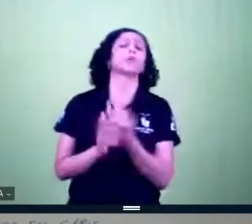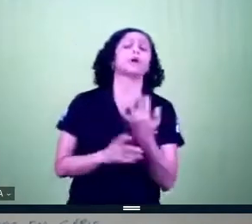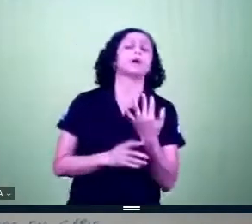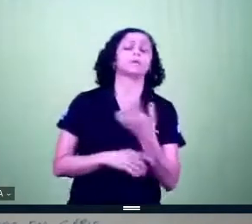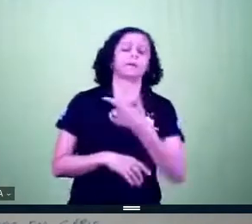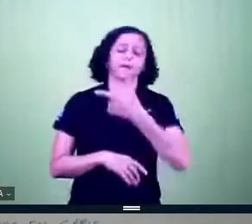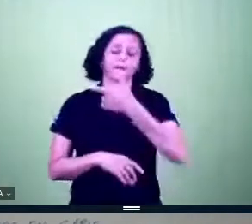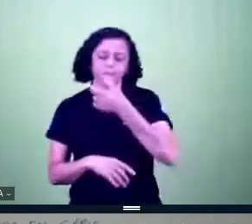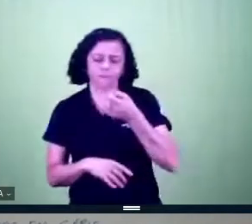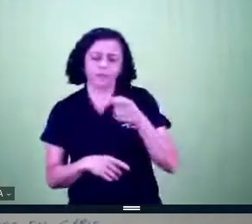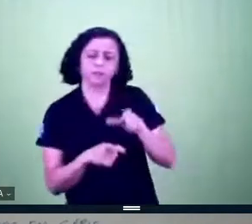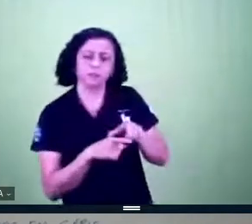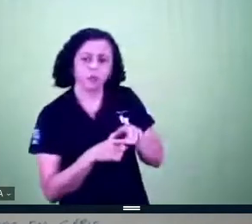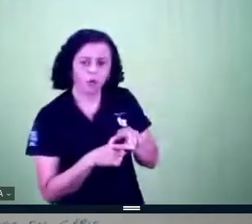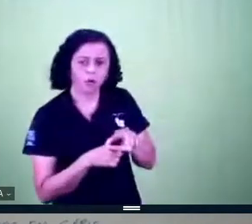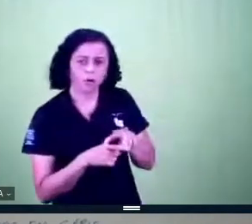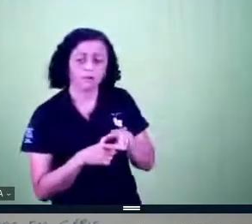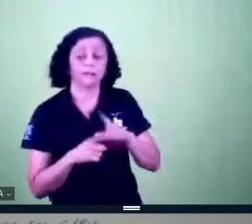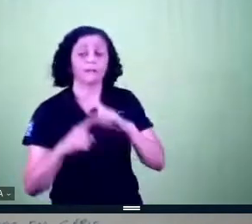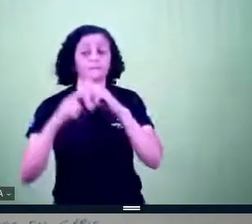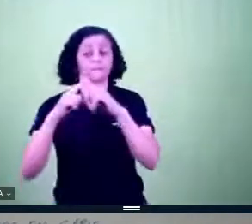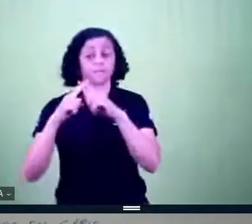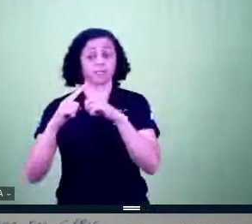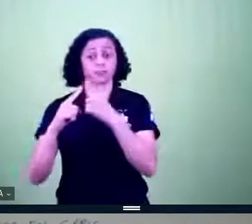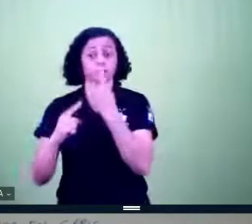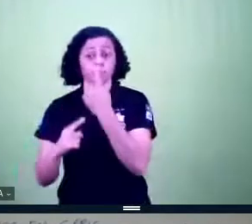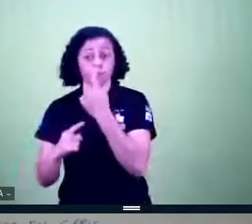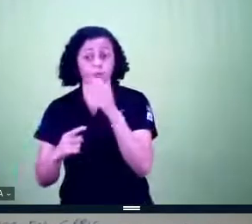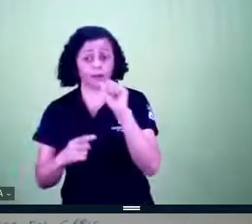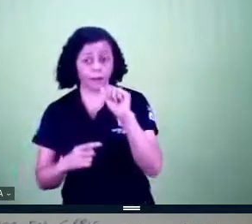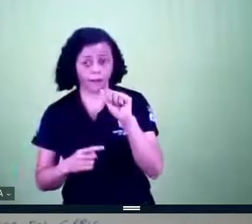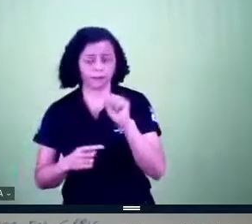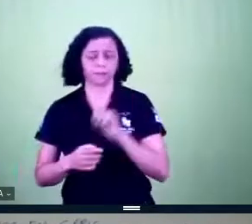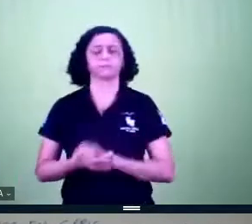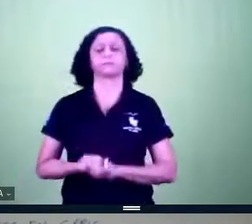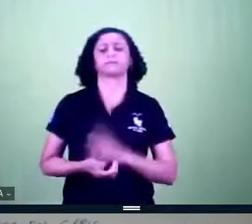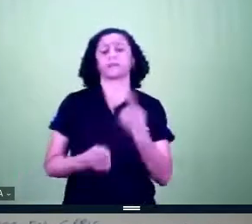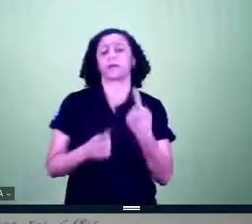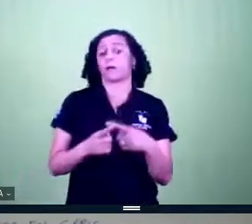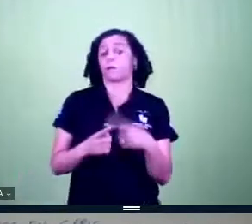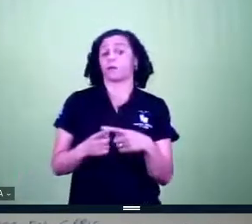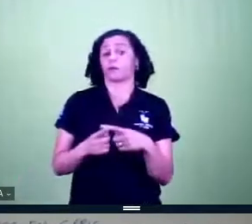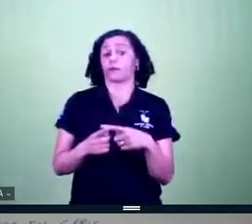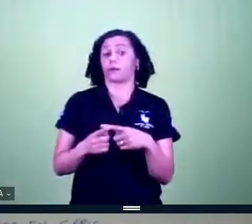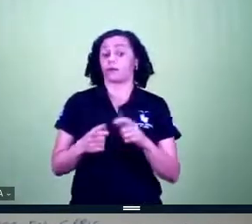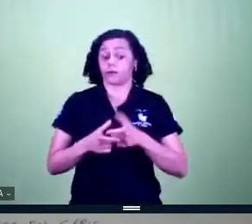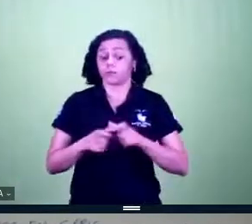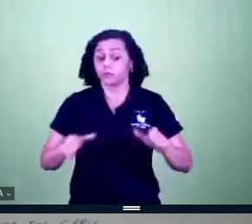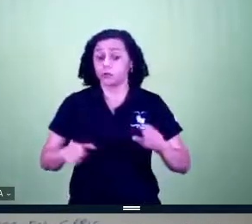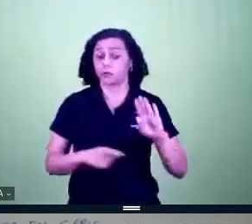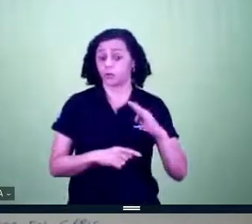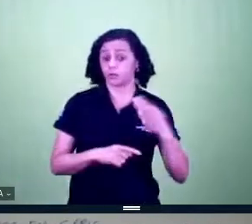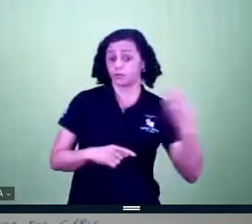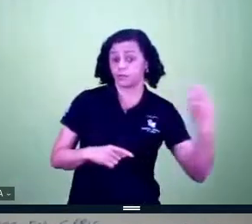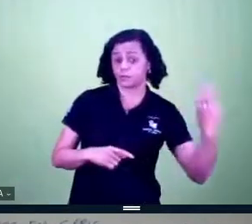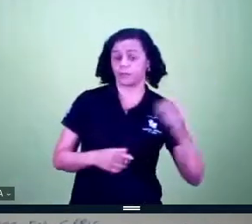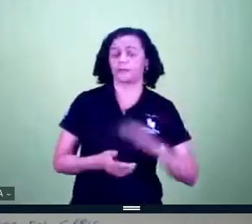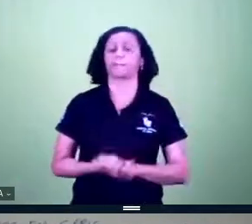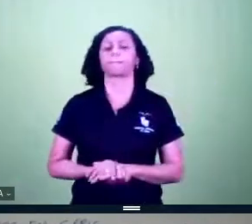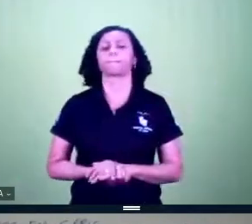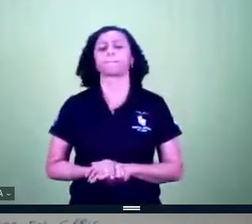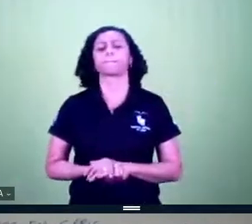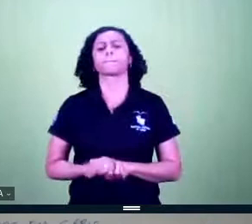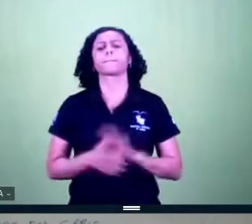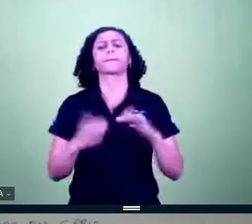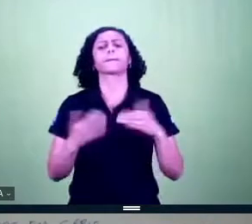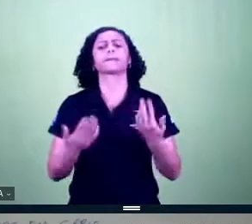ohms. Vezes os mesmos 1 ampere. Porque a corrente é a mesma, é circuito sério. Disso vocês já não se esquecem, não é? Quanto que